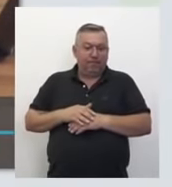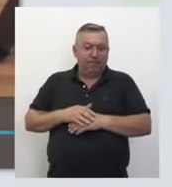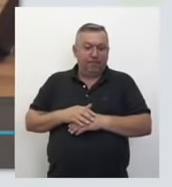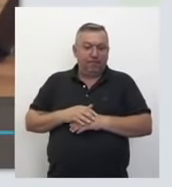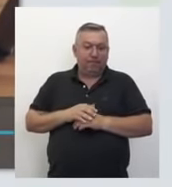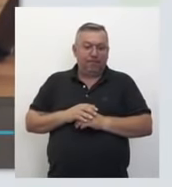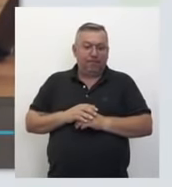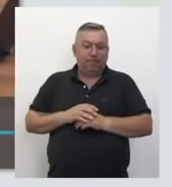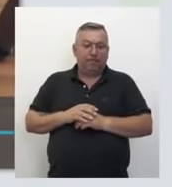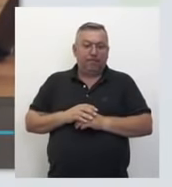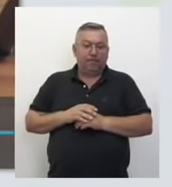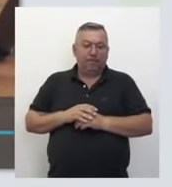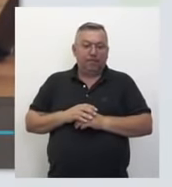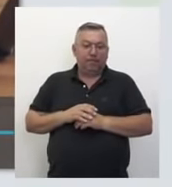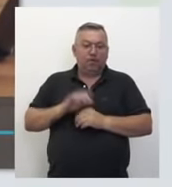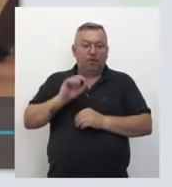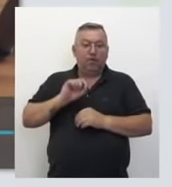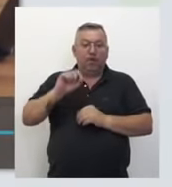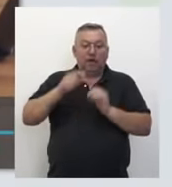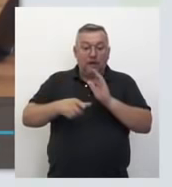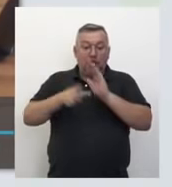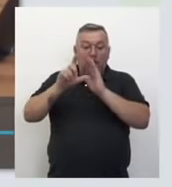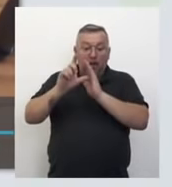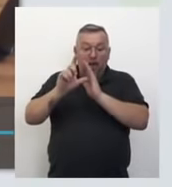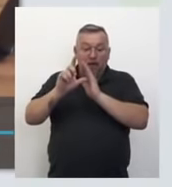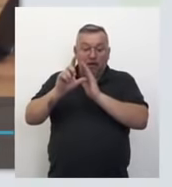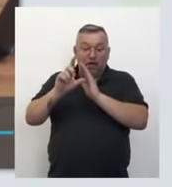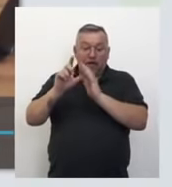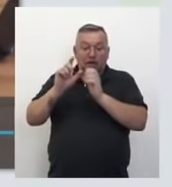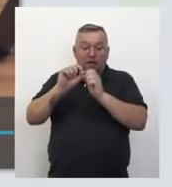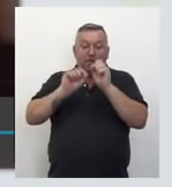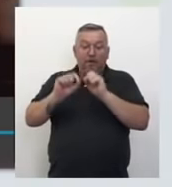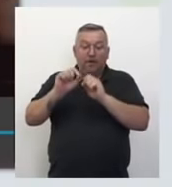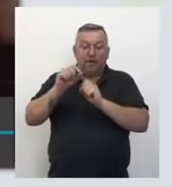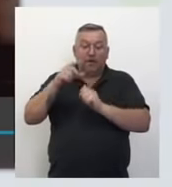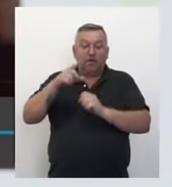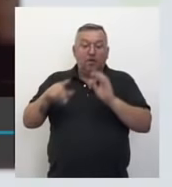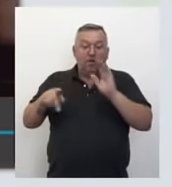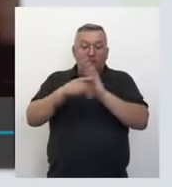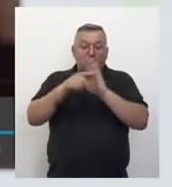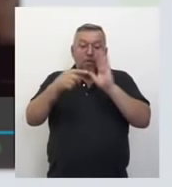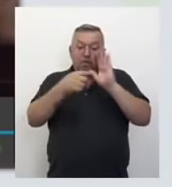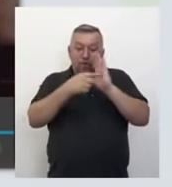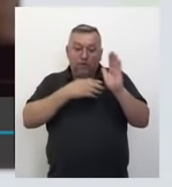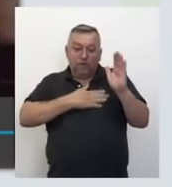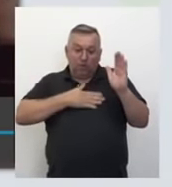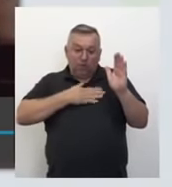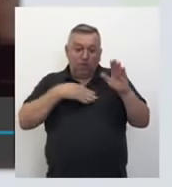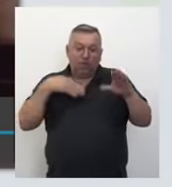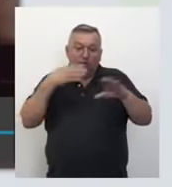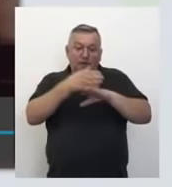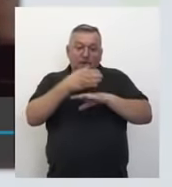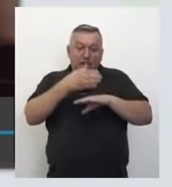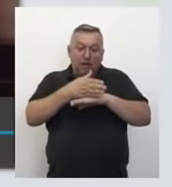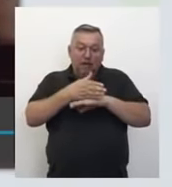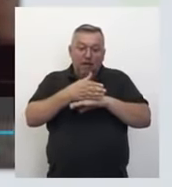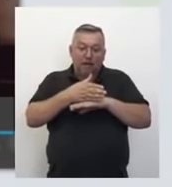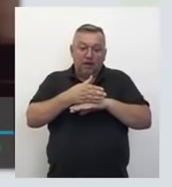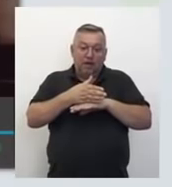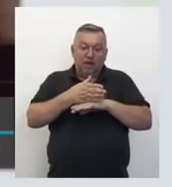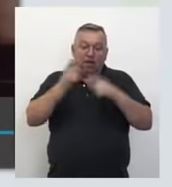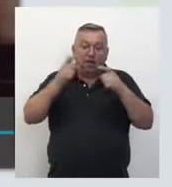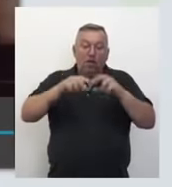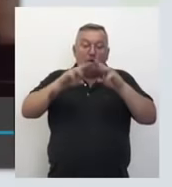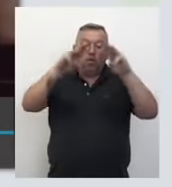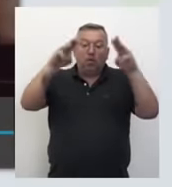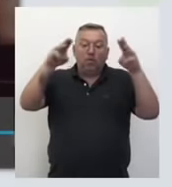aqui intercalado. Só que antes de eu colar eles, eu quero colocar o meu ponto que eu gosto muito de ir, que é um